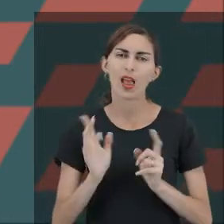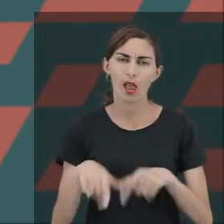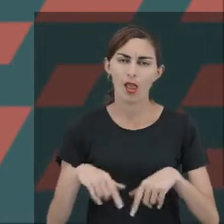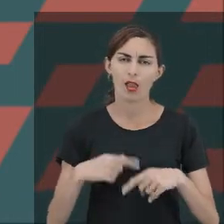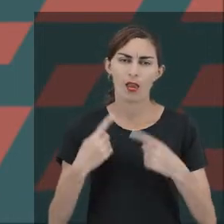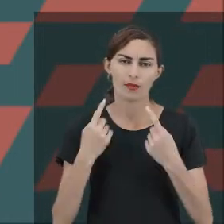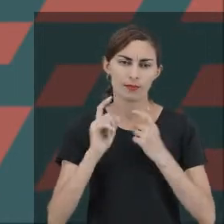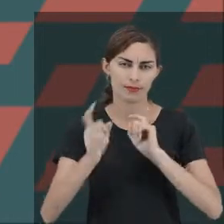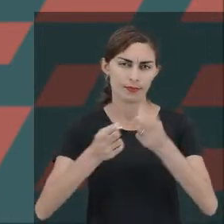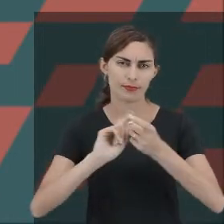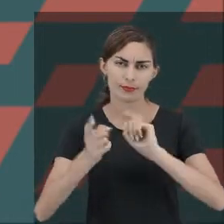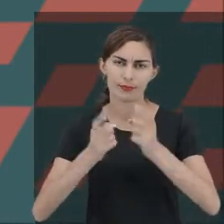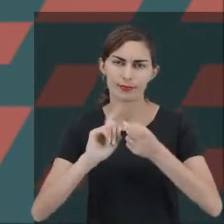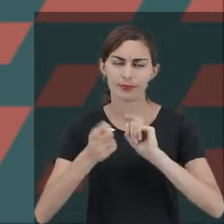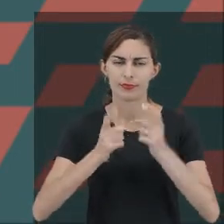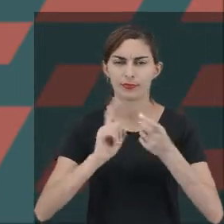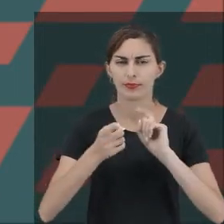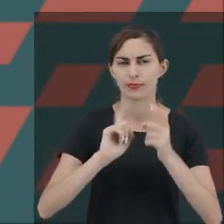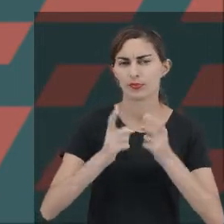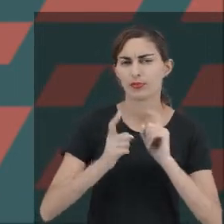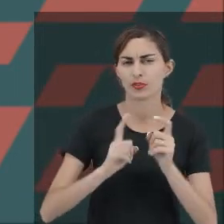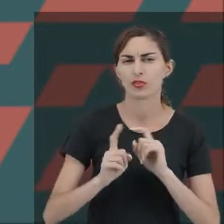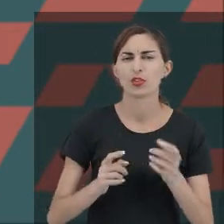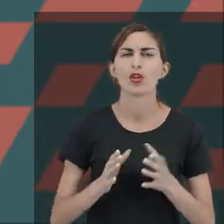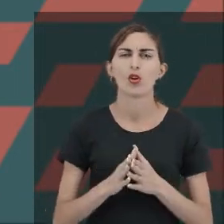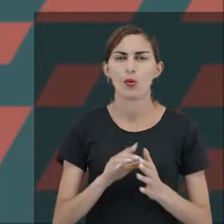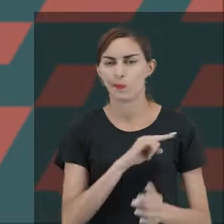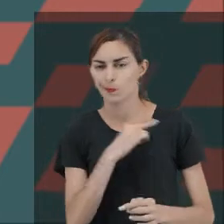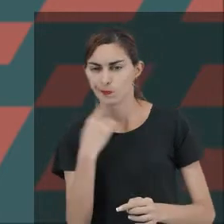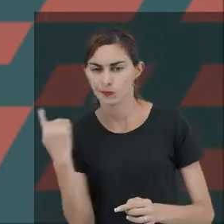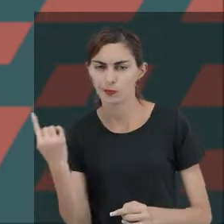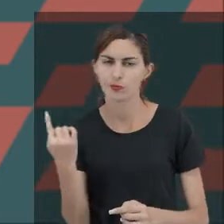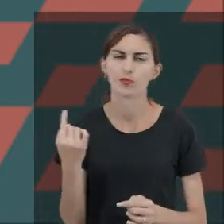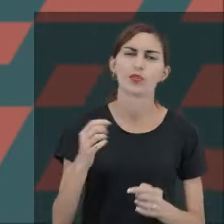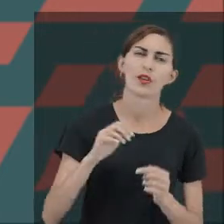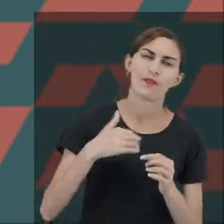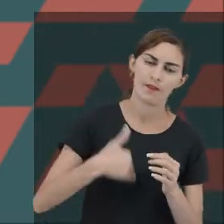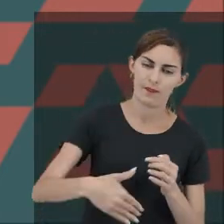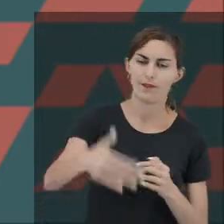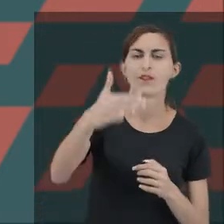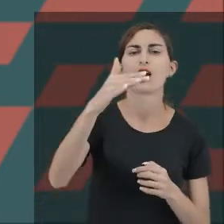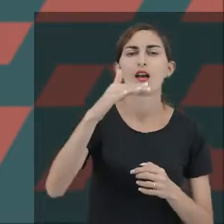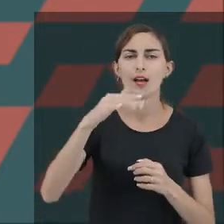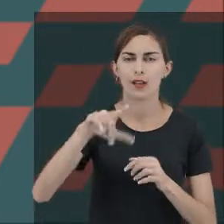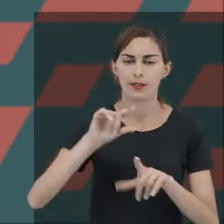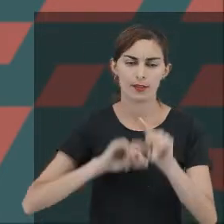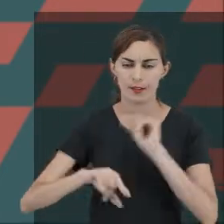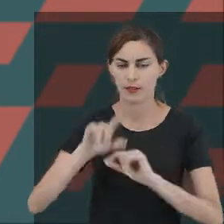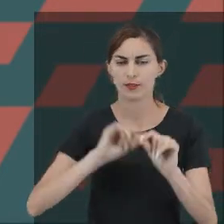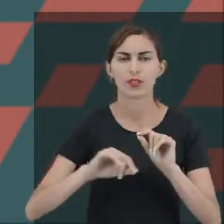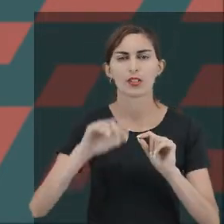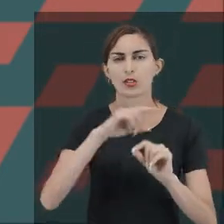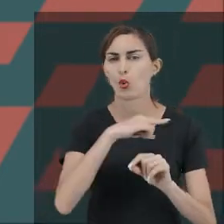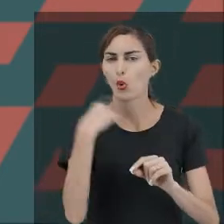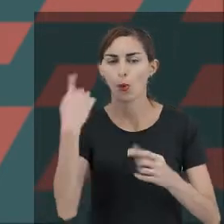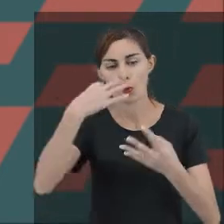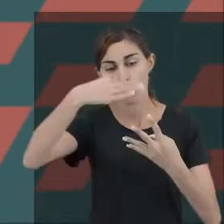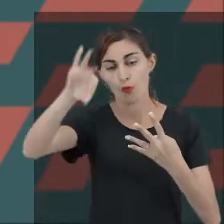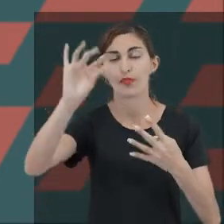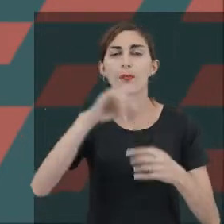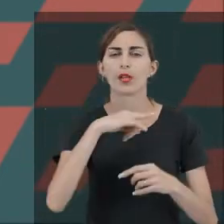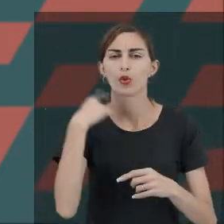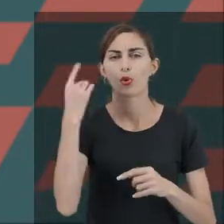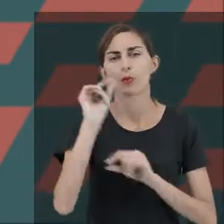Então, uma profunda discussão e comitês de discussão de óbito é que vai levar